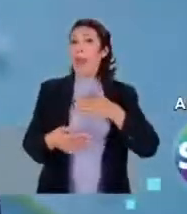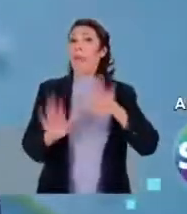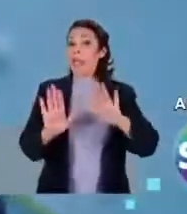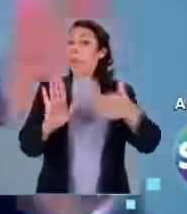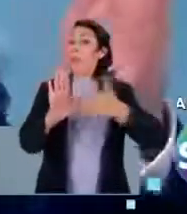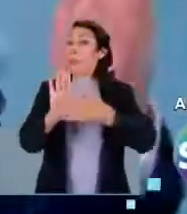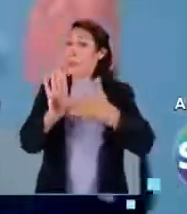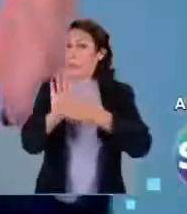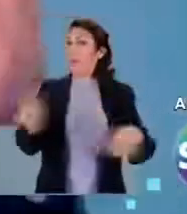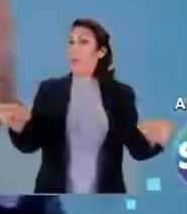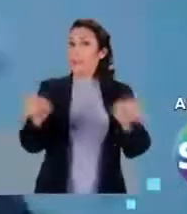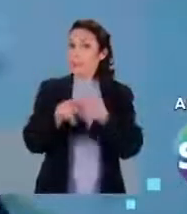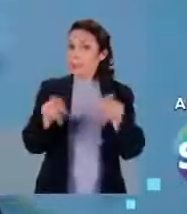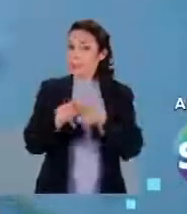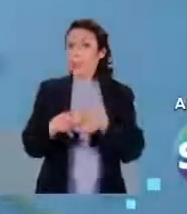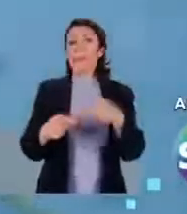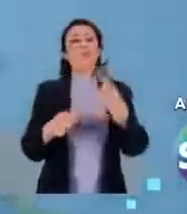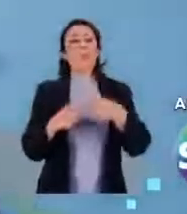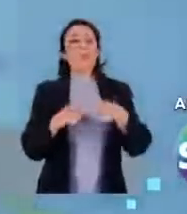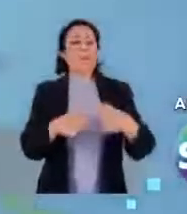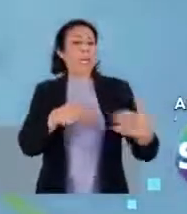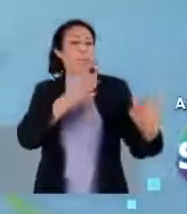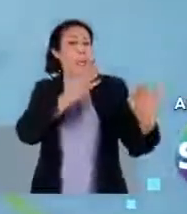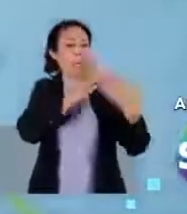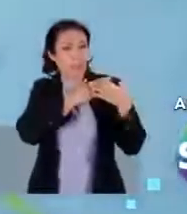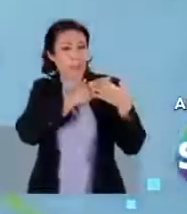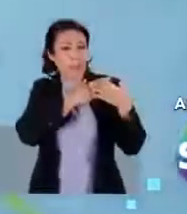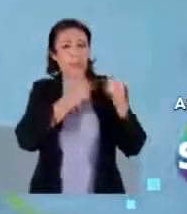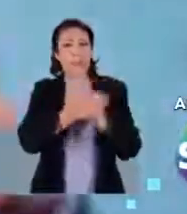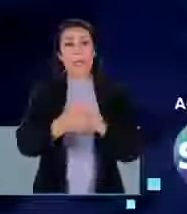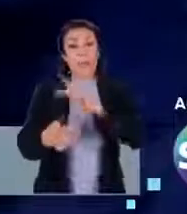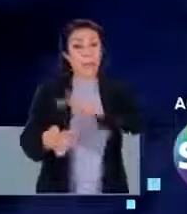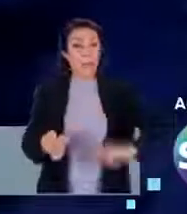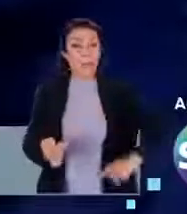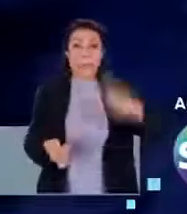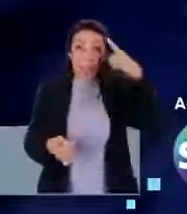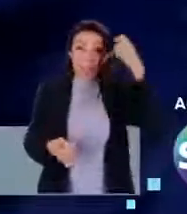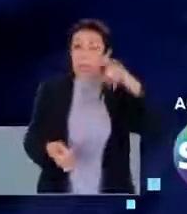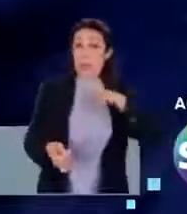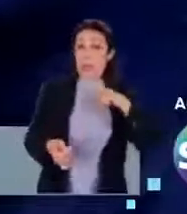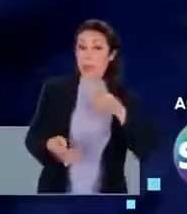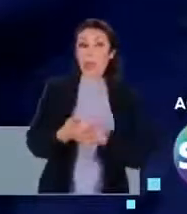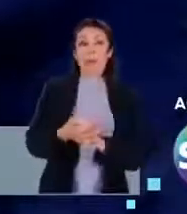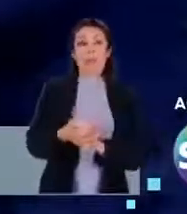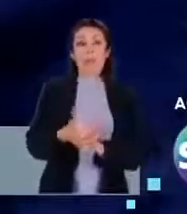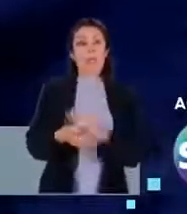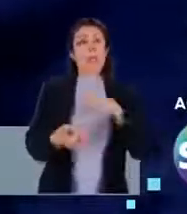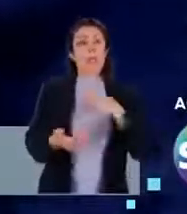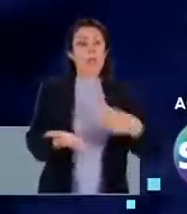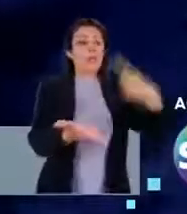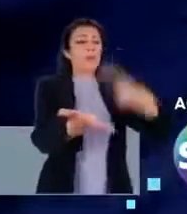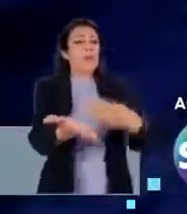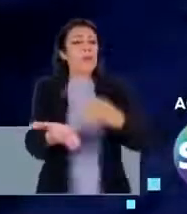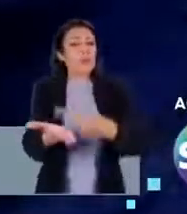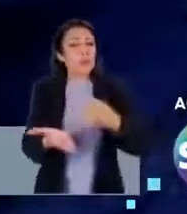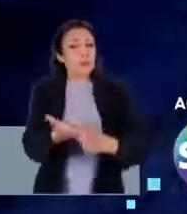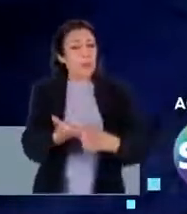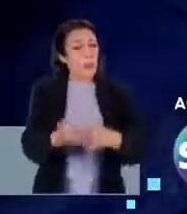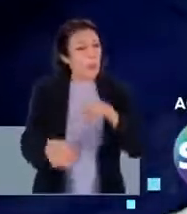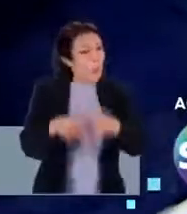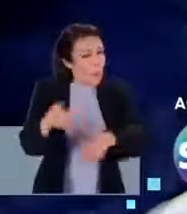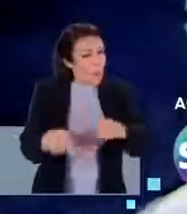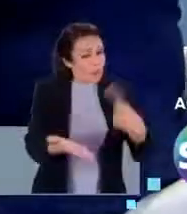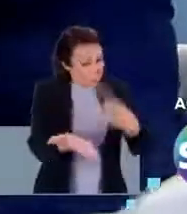na proposta porque isso diminui muito a distância entre o presidente que tem uma ideia que estabelecer uma cumplicidade um acordo com o povo